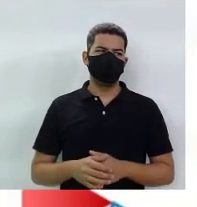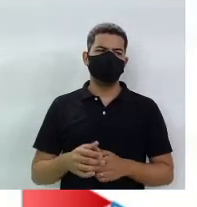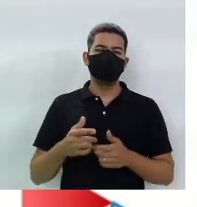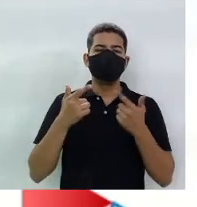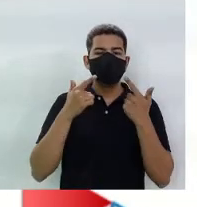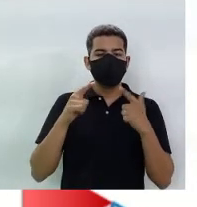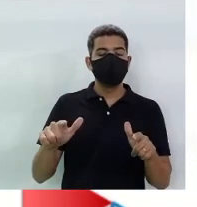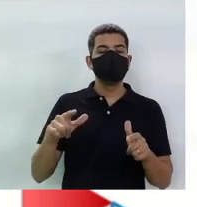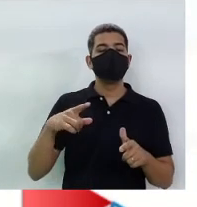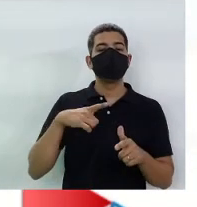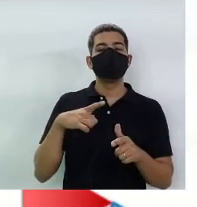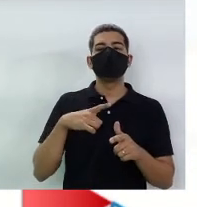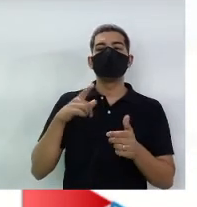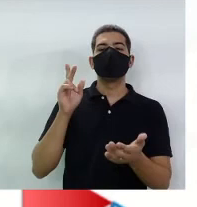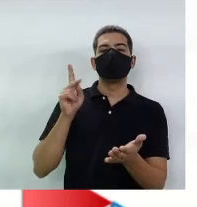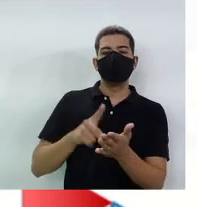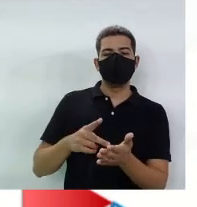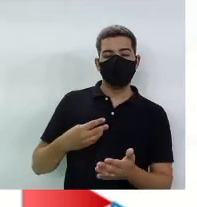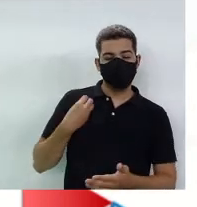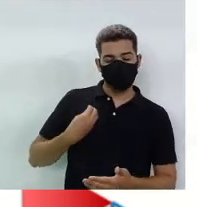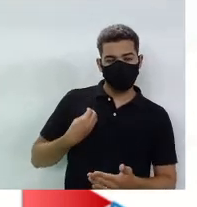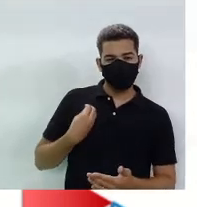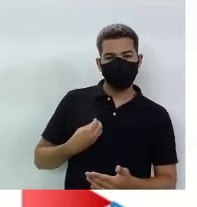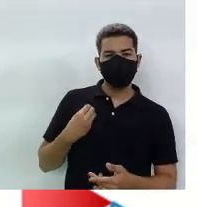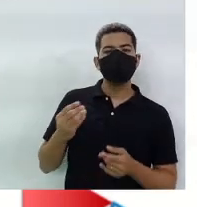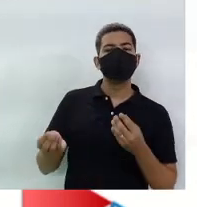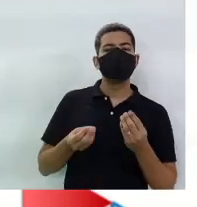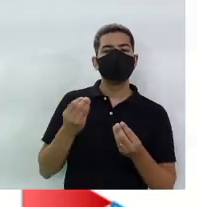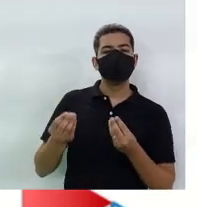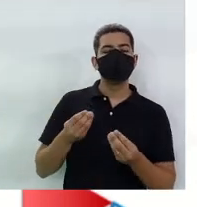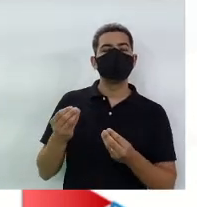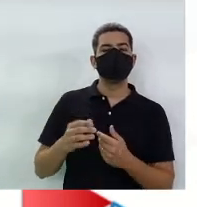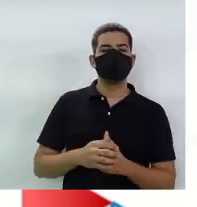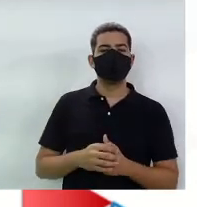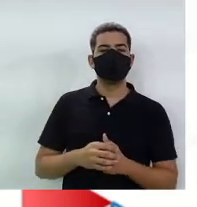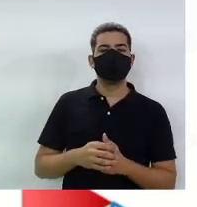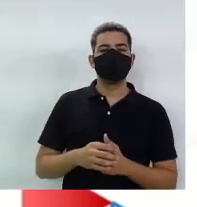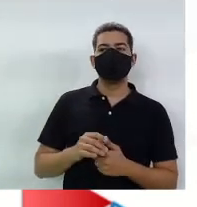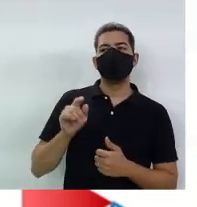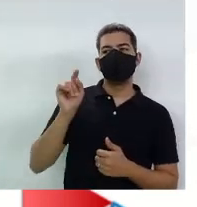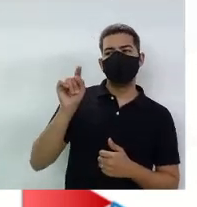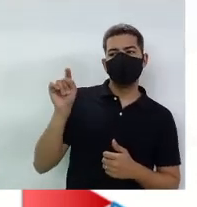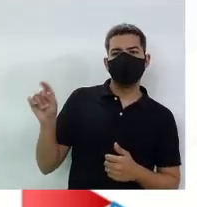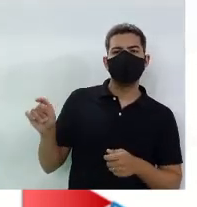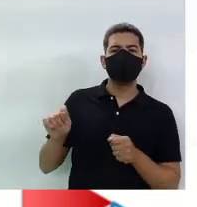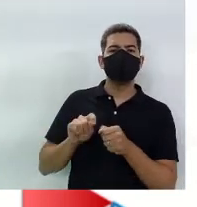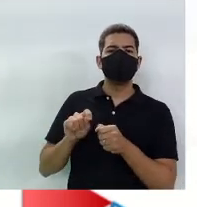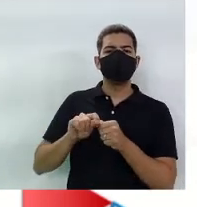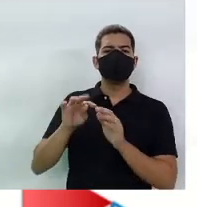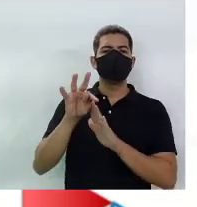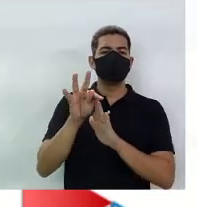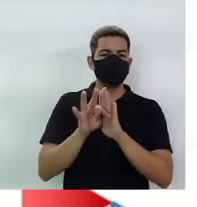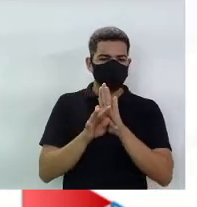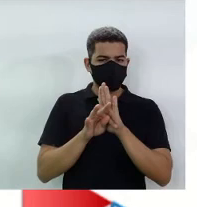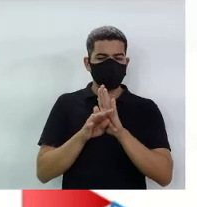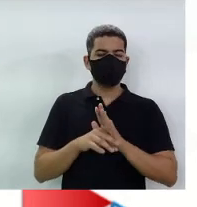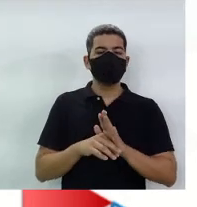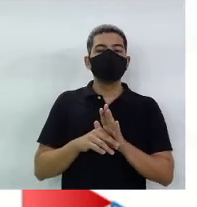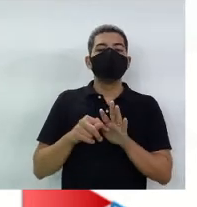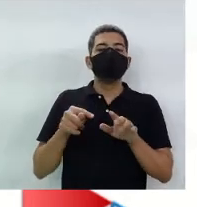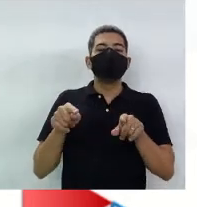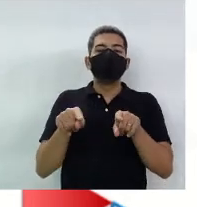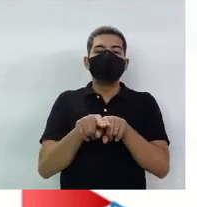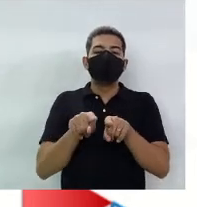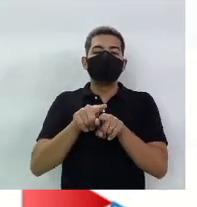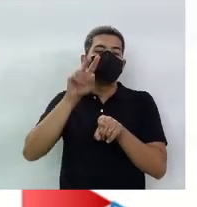faz presente no trabalho criativo do escritor durante a elaboração de textos, e lembrar que os